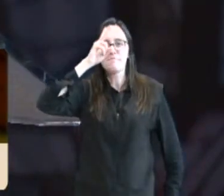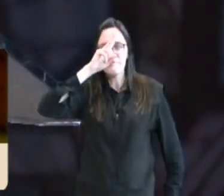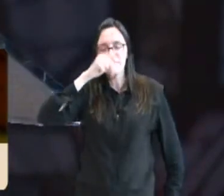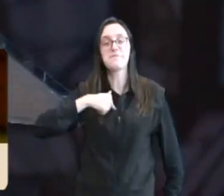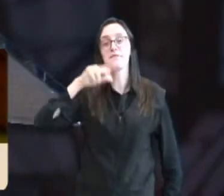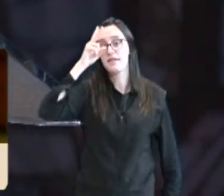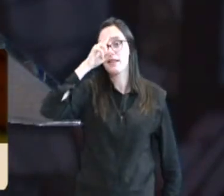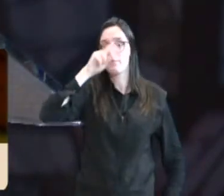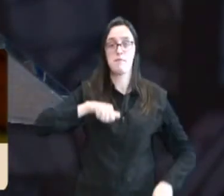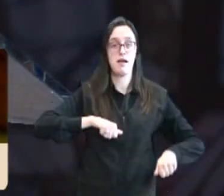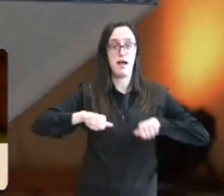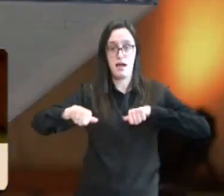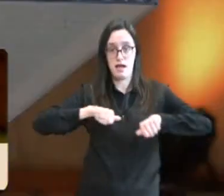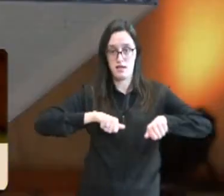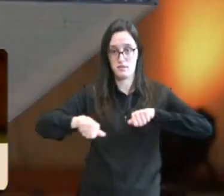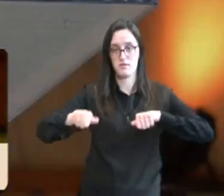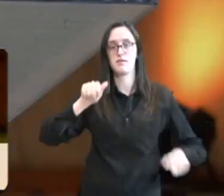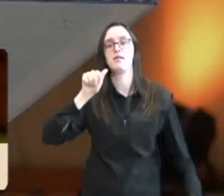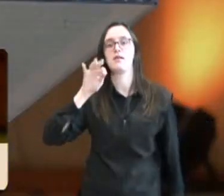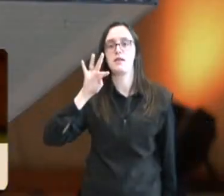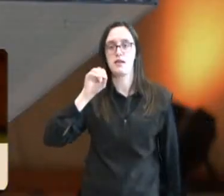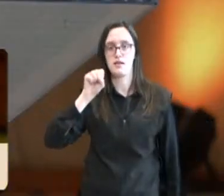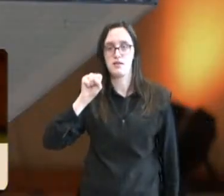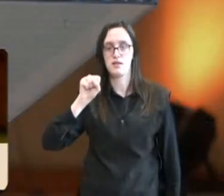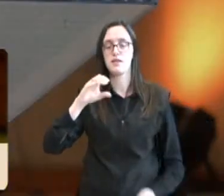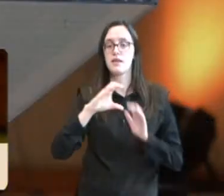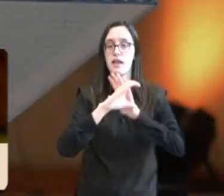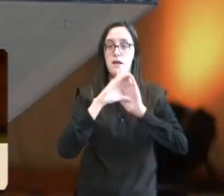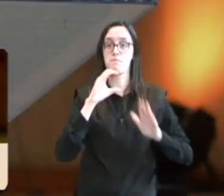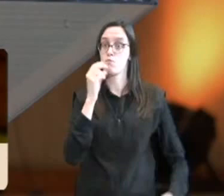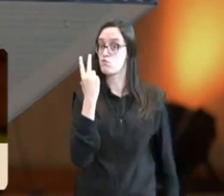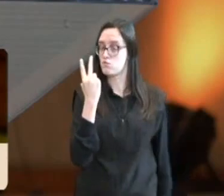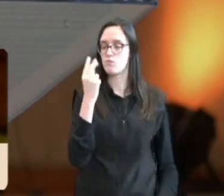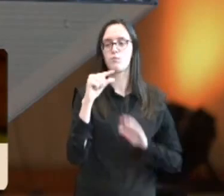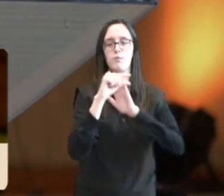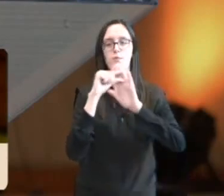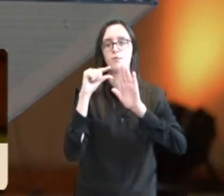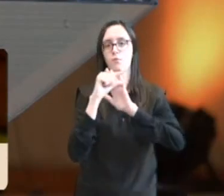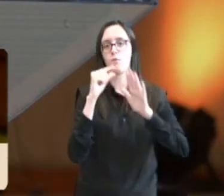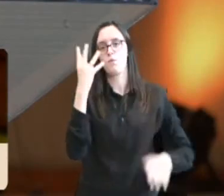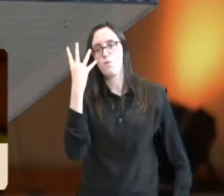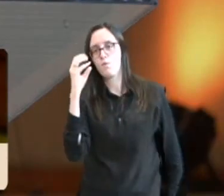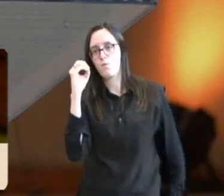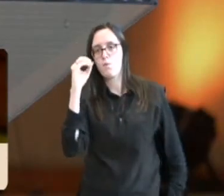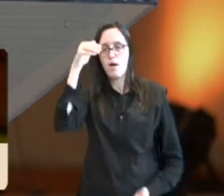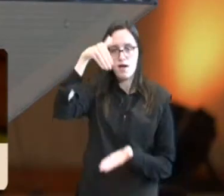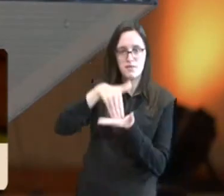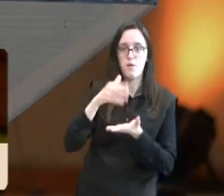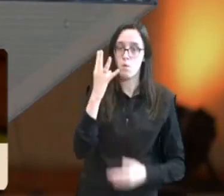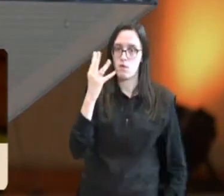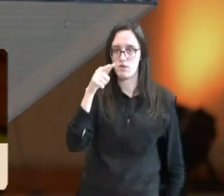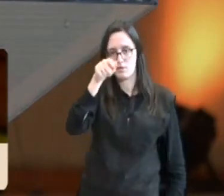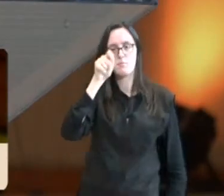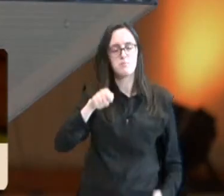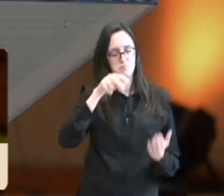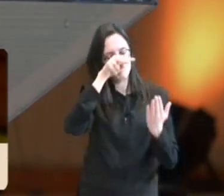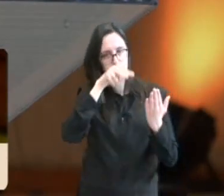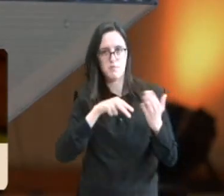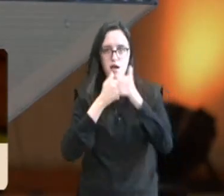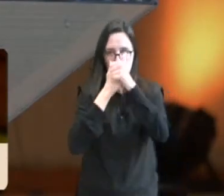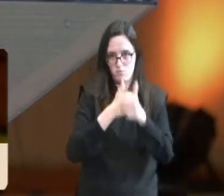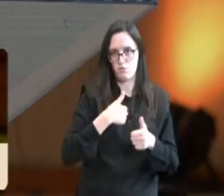de Atos, capítulo 2, não é? Do verso 40 a 47, que você pode ler